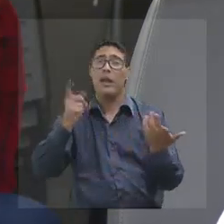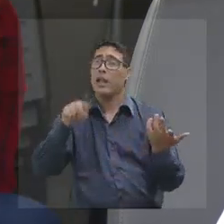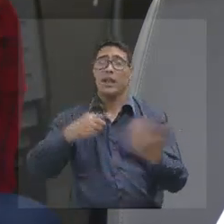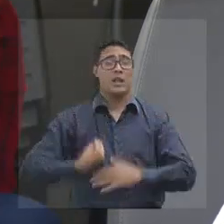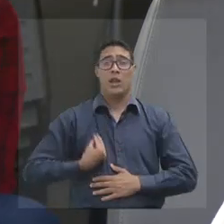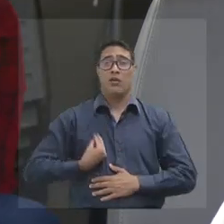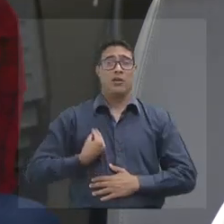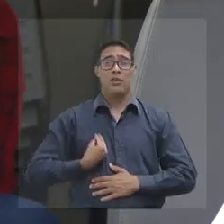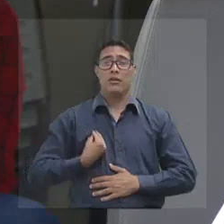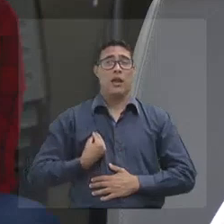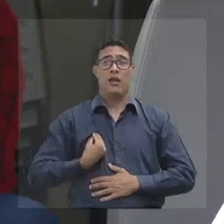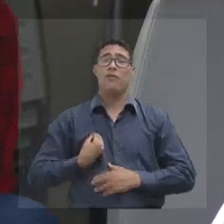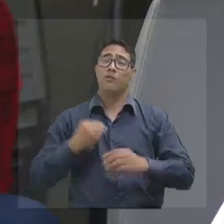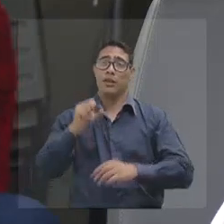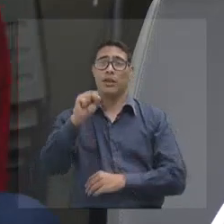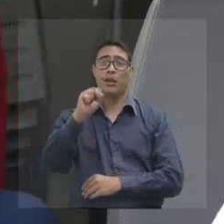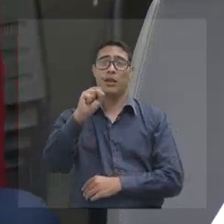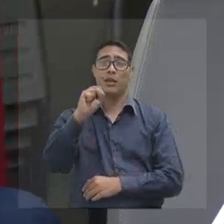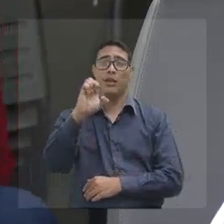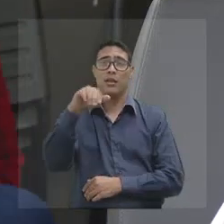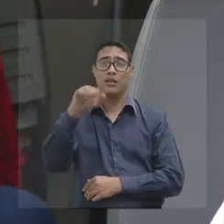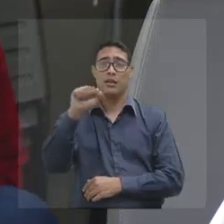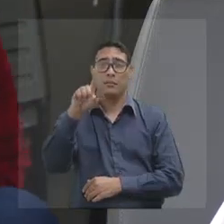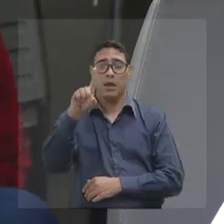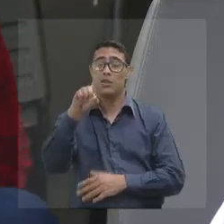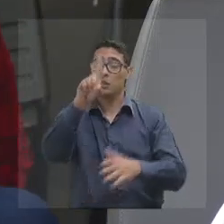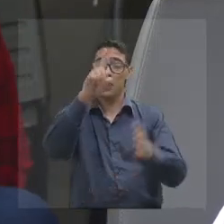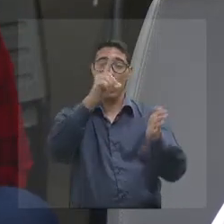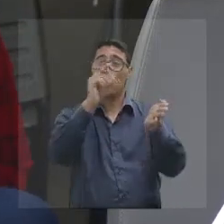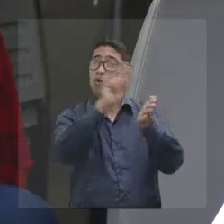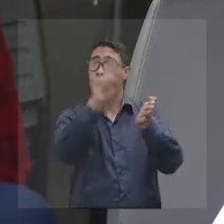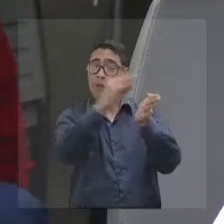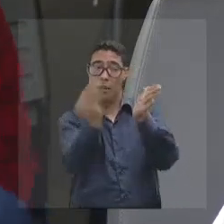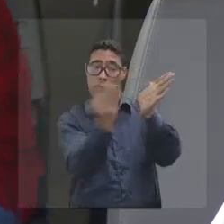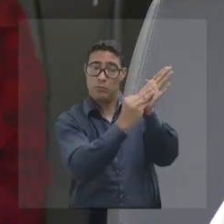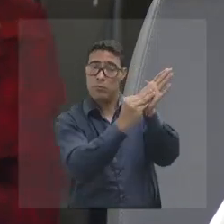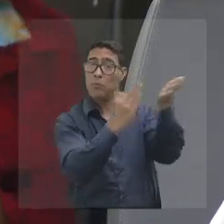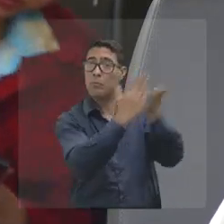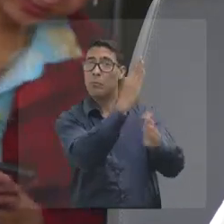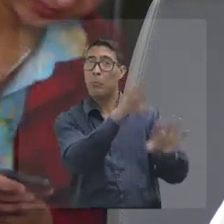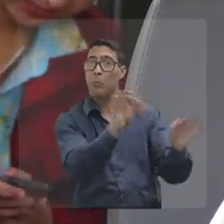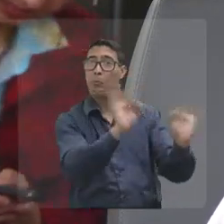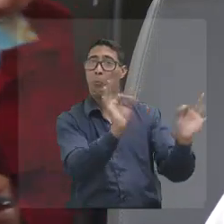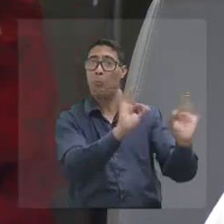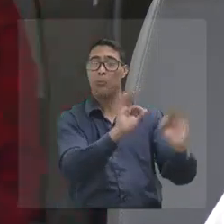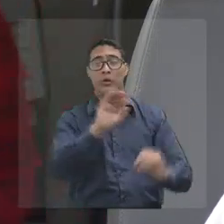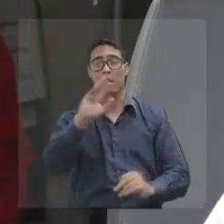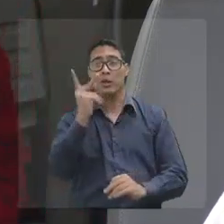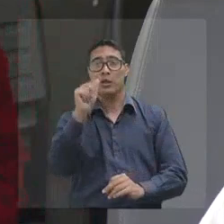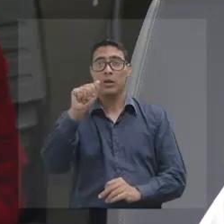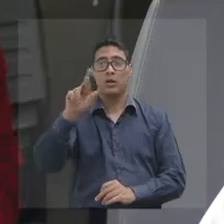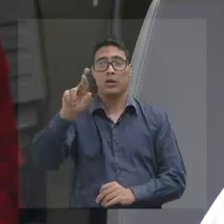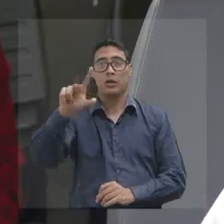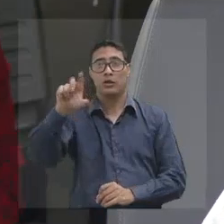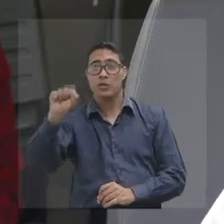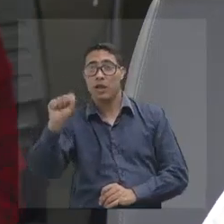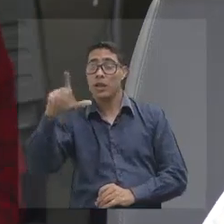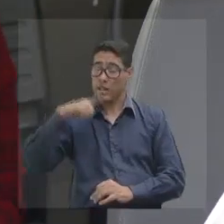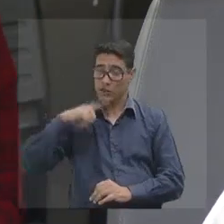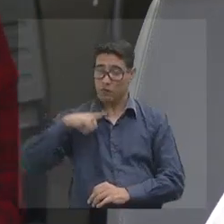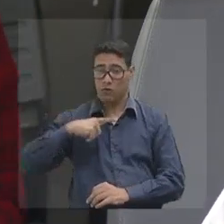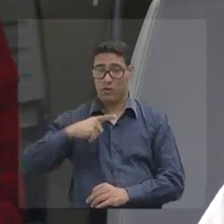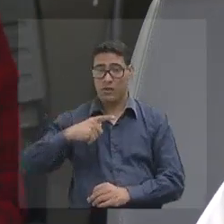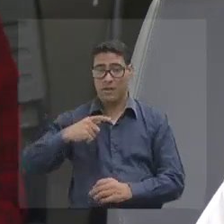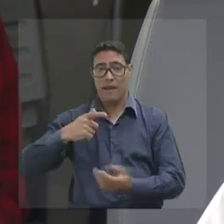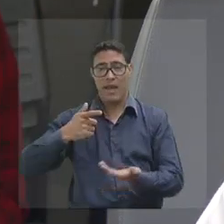sequer nomeado na semática é o caso do Charles é Charles que inclusive foi denunciado por estar pressionando